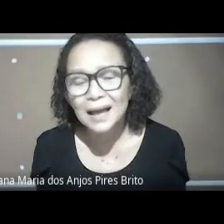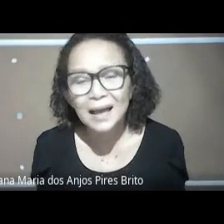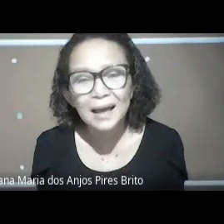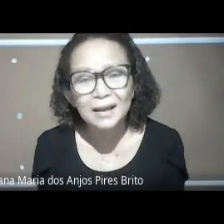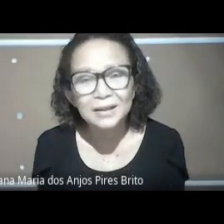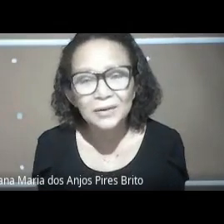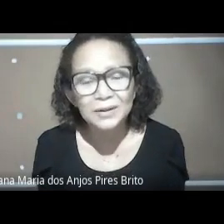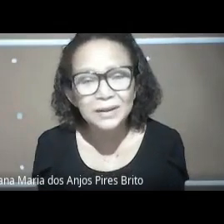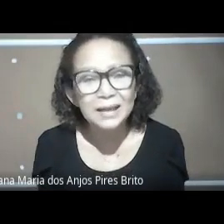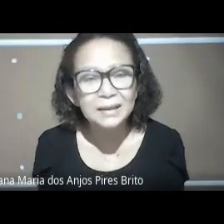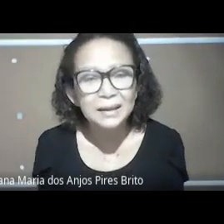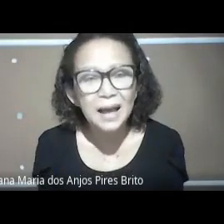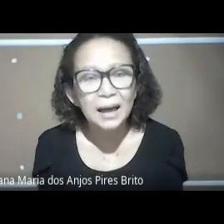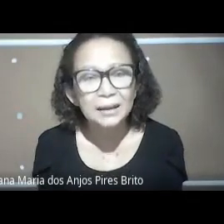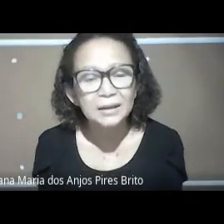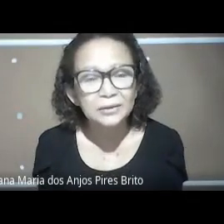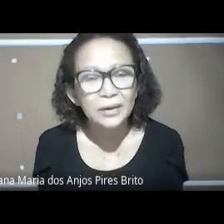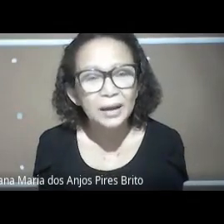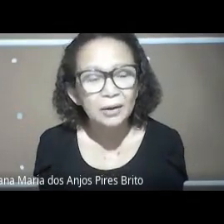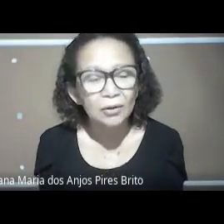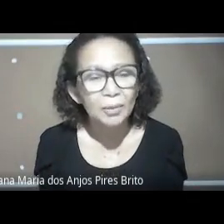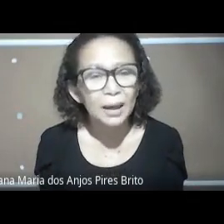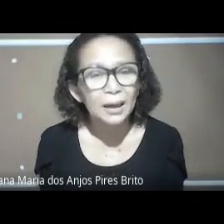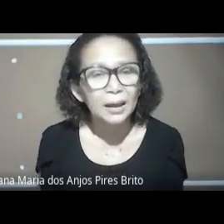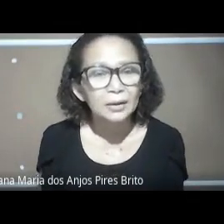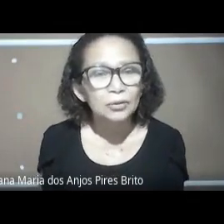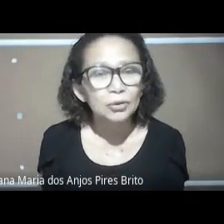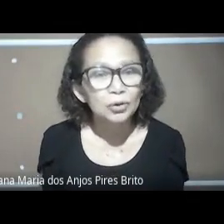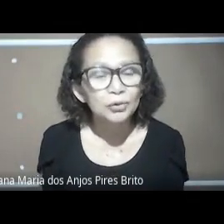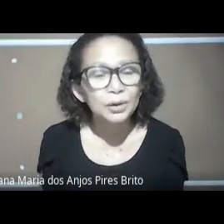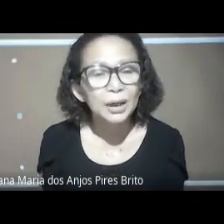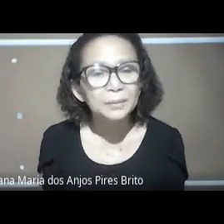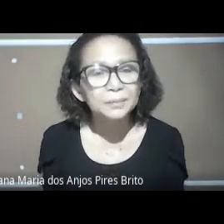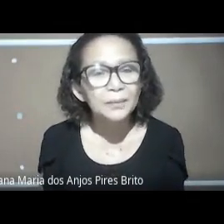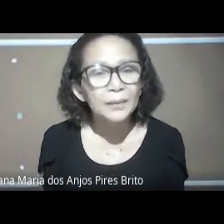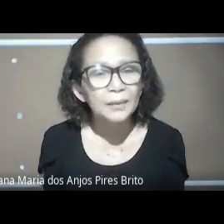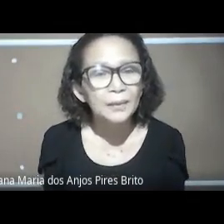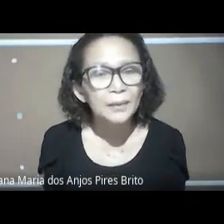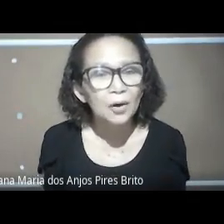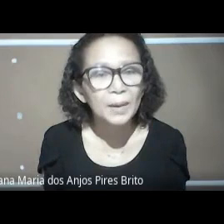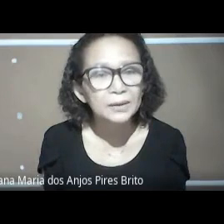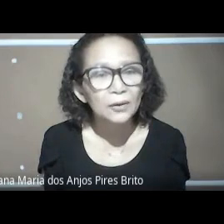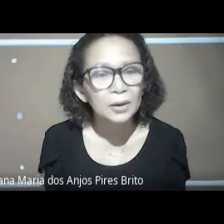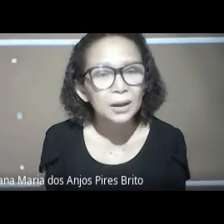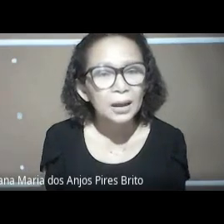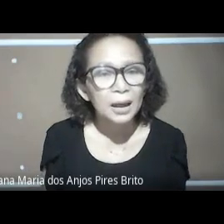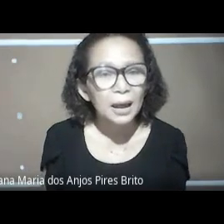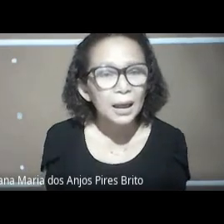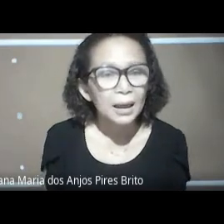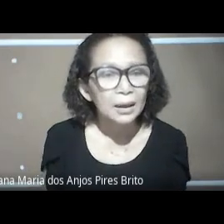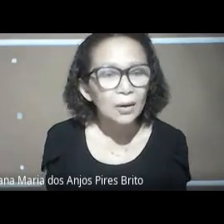Mas, se vocês ainda tiverem alguma dúvida, alguma